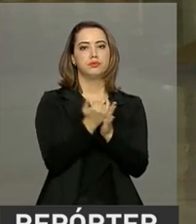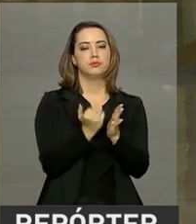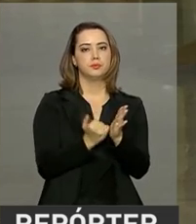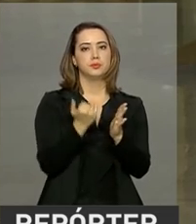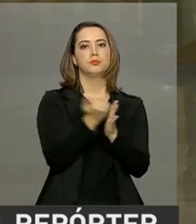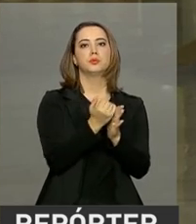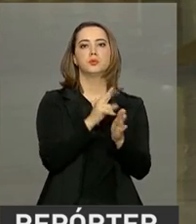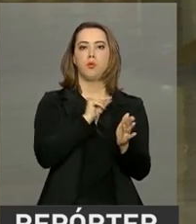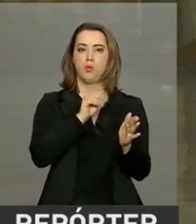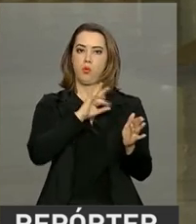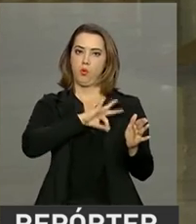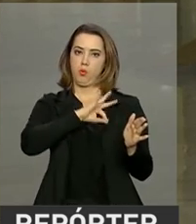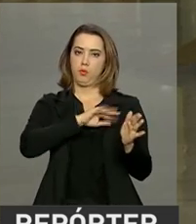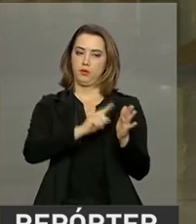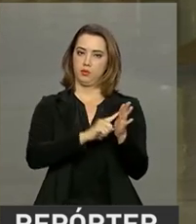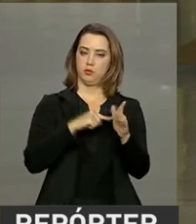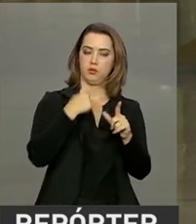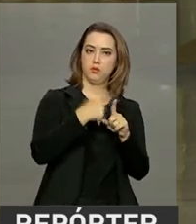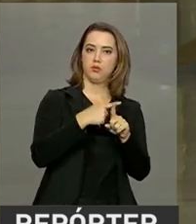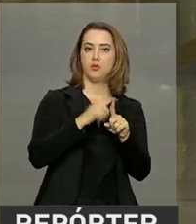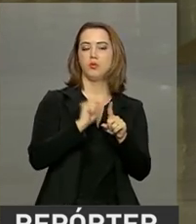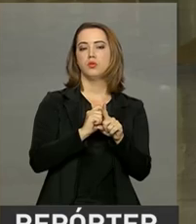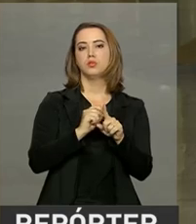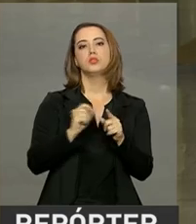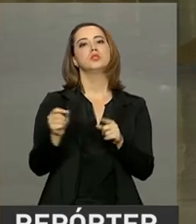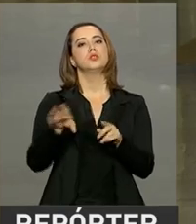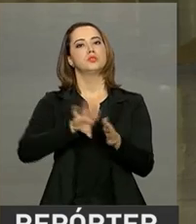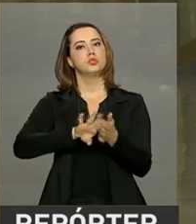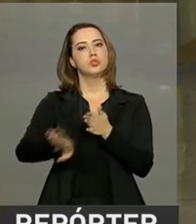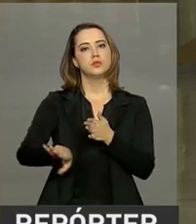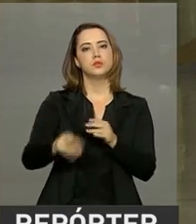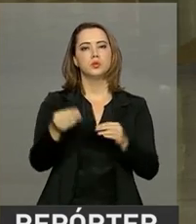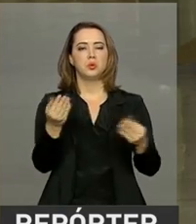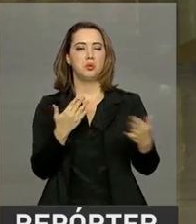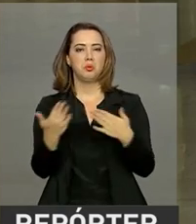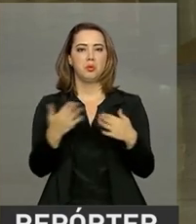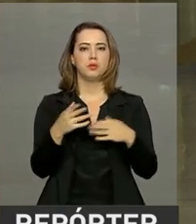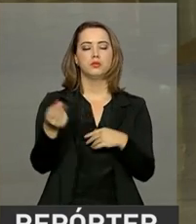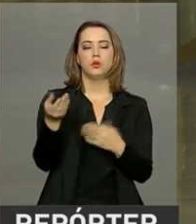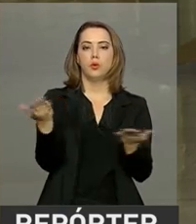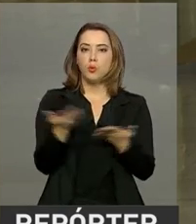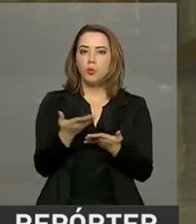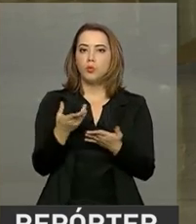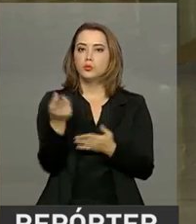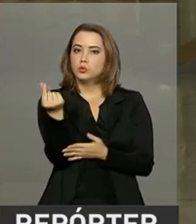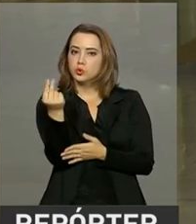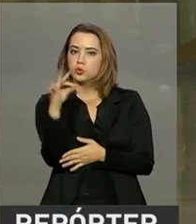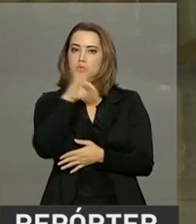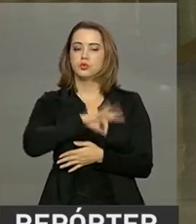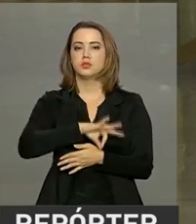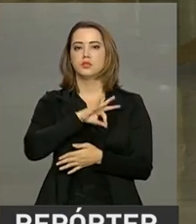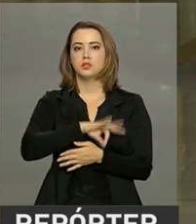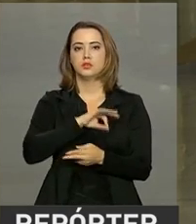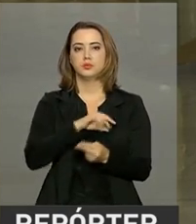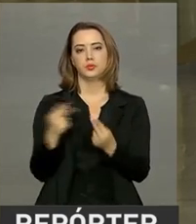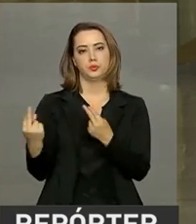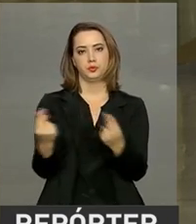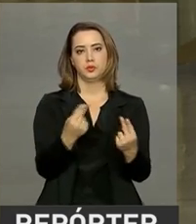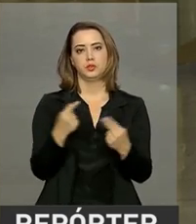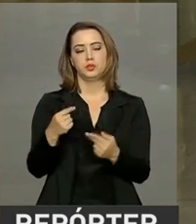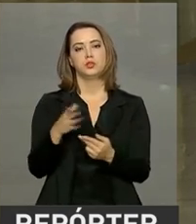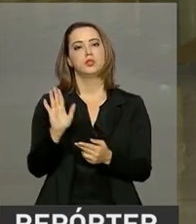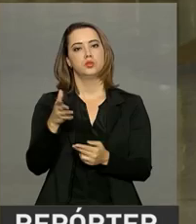de aposentados e pensionistas com o reajuste do salário mínimo que segue uma fórmula no país desde